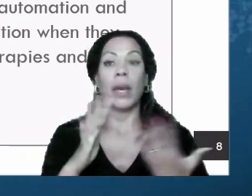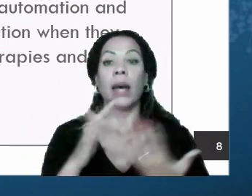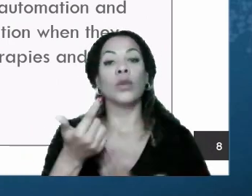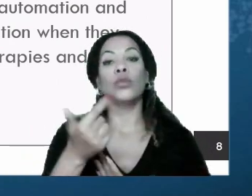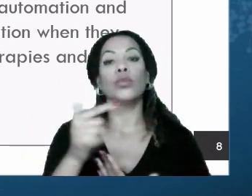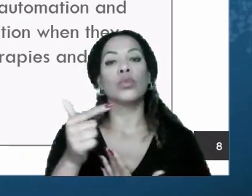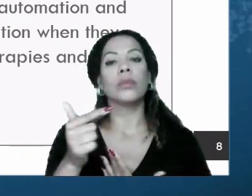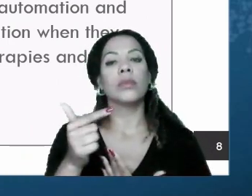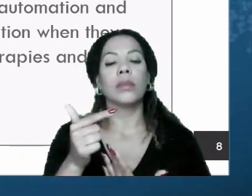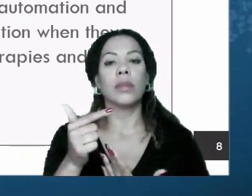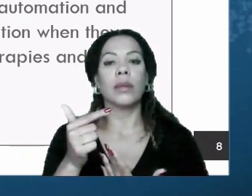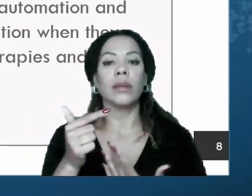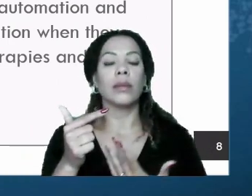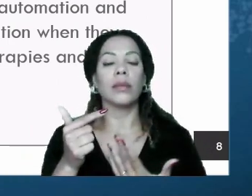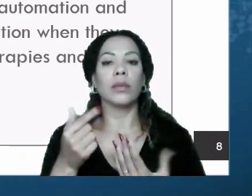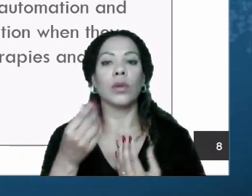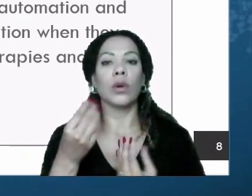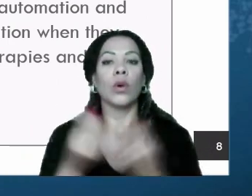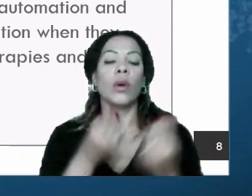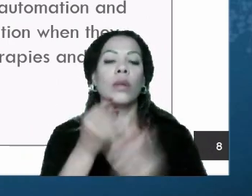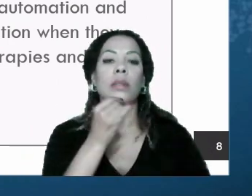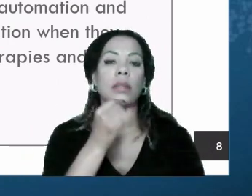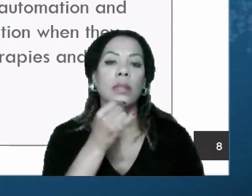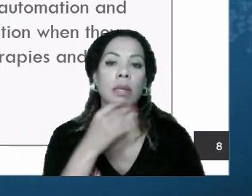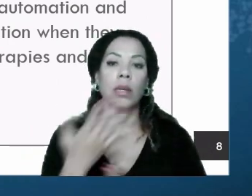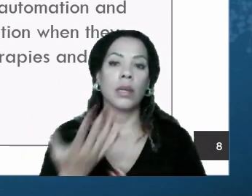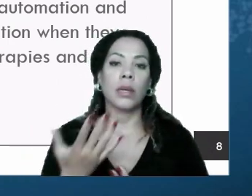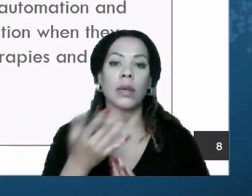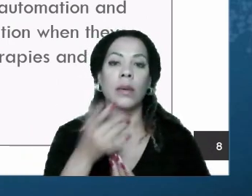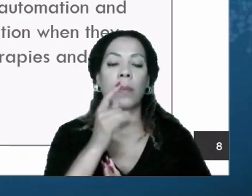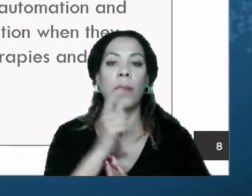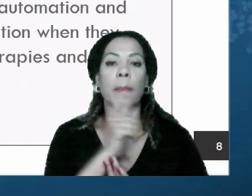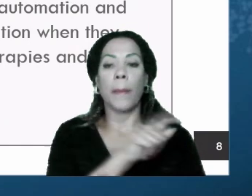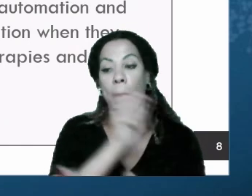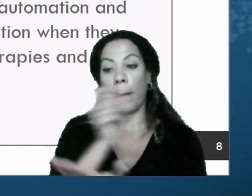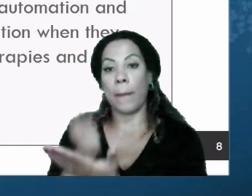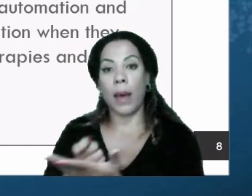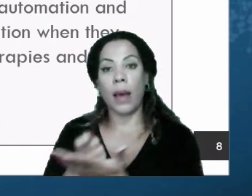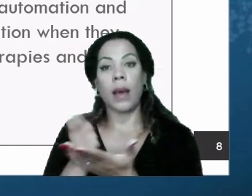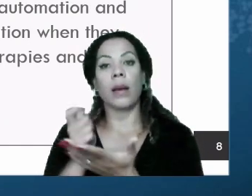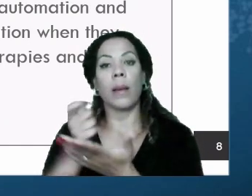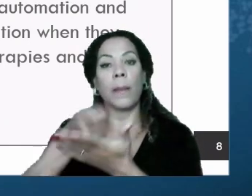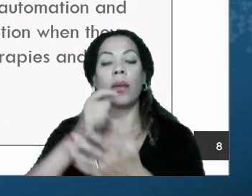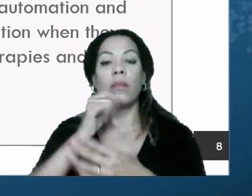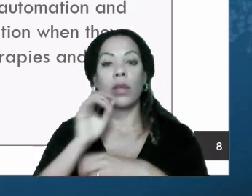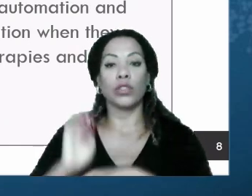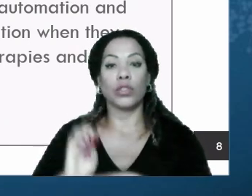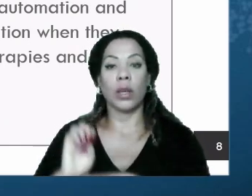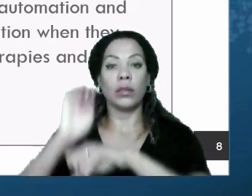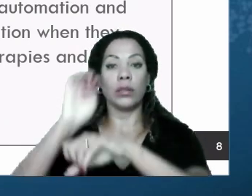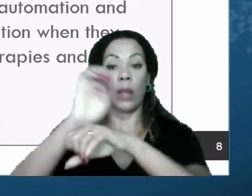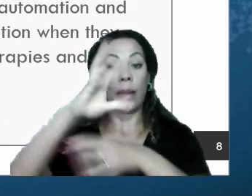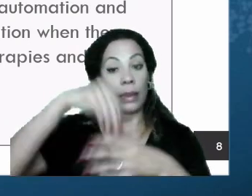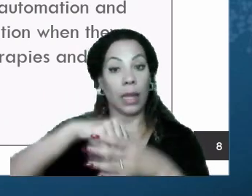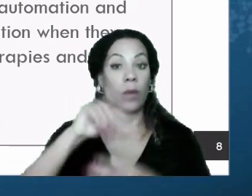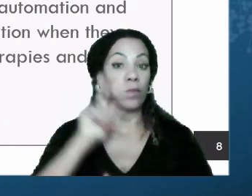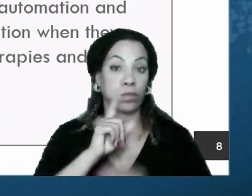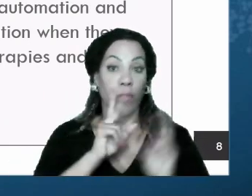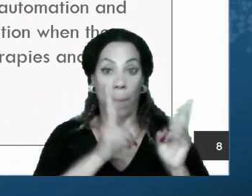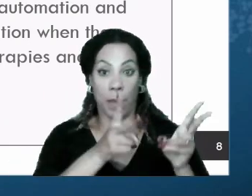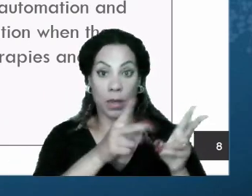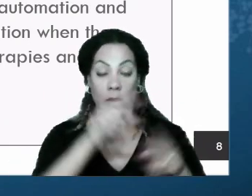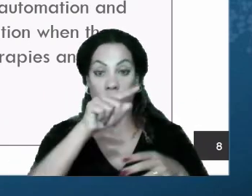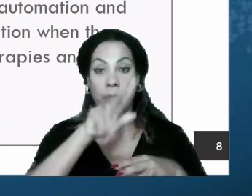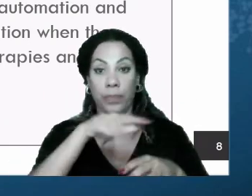impostos, por exemplo, pagamentos entre estados ou dentro do país, nos Estados Unidos, por exemplo.